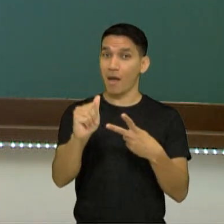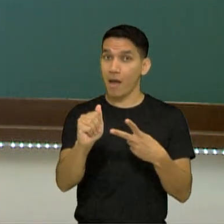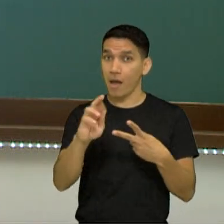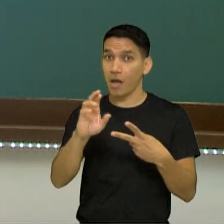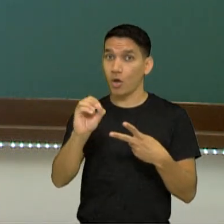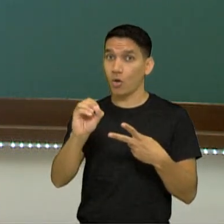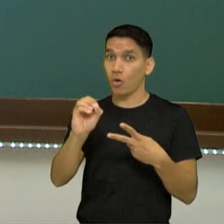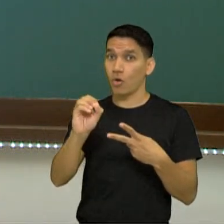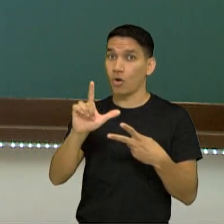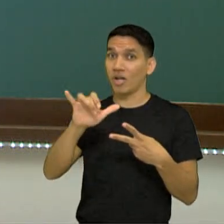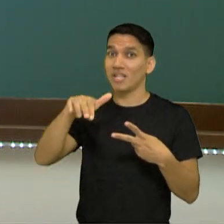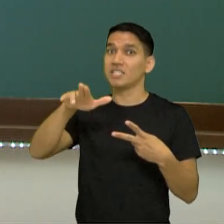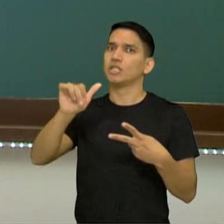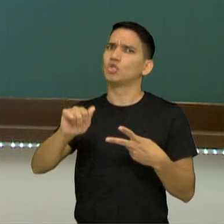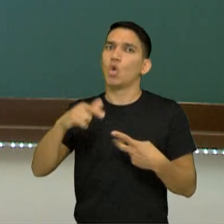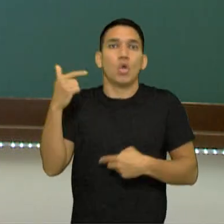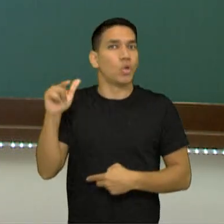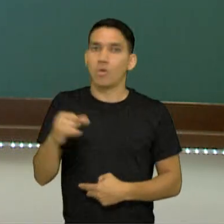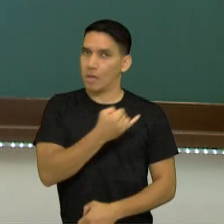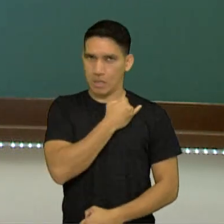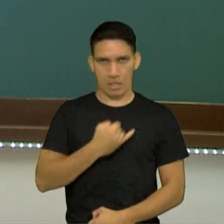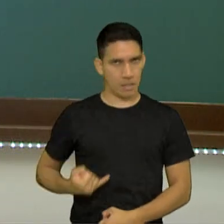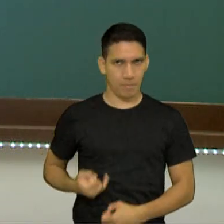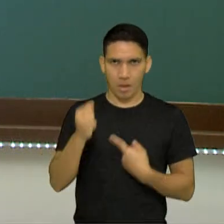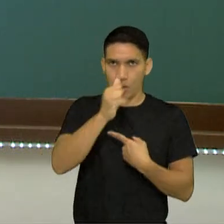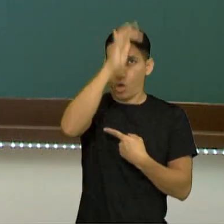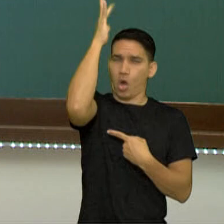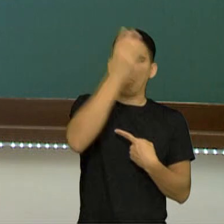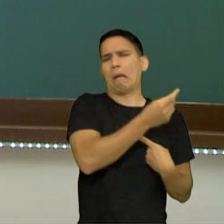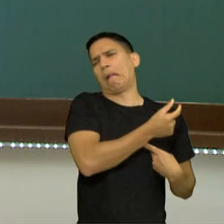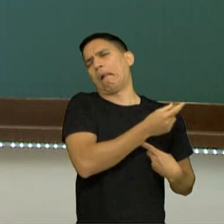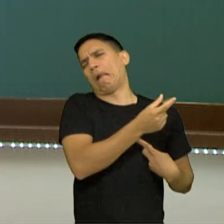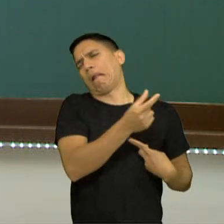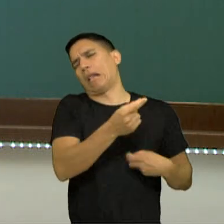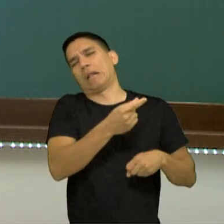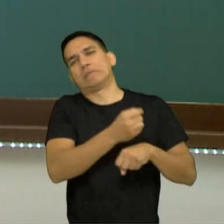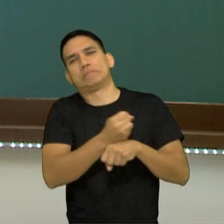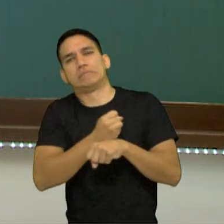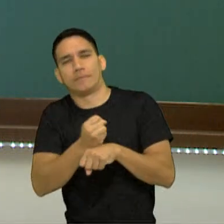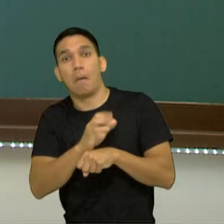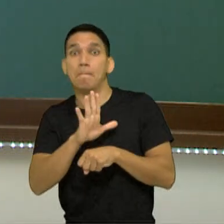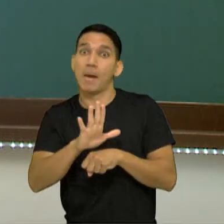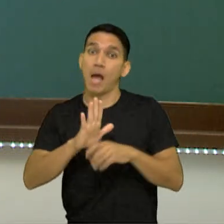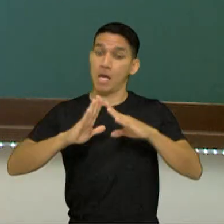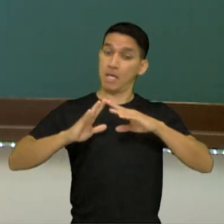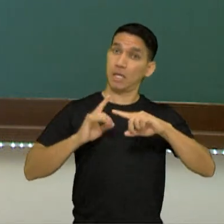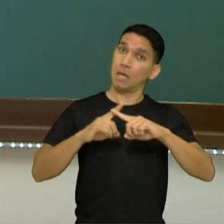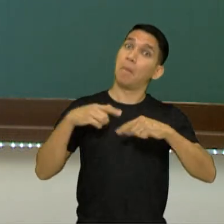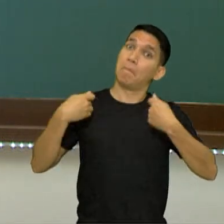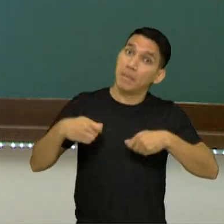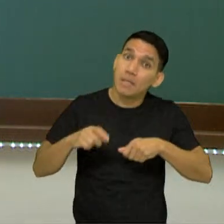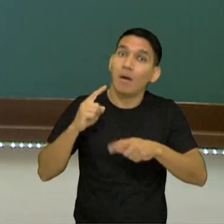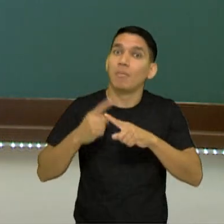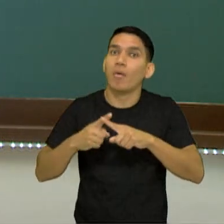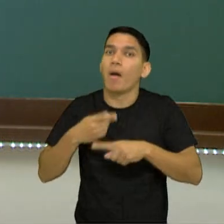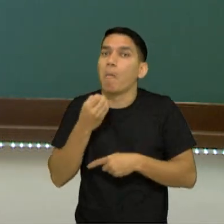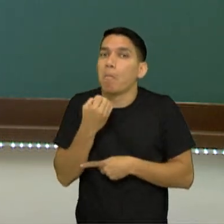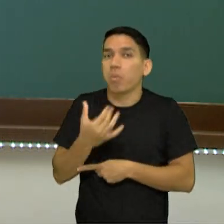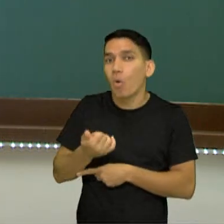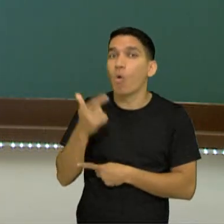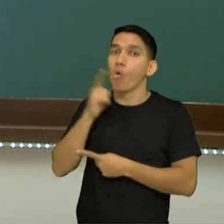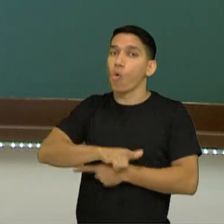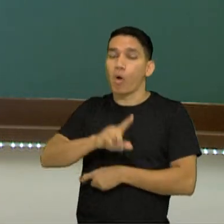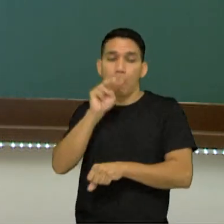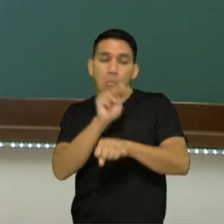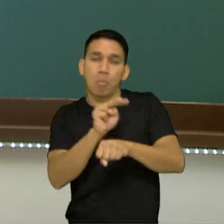muito tempo, mas a igreja precisava. Era bom para a igreja que tivesse um império para proteger a